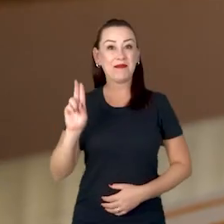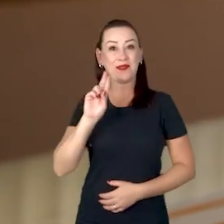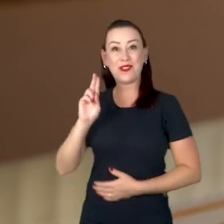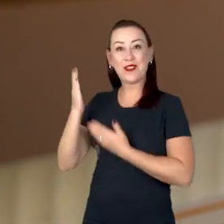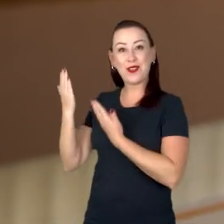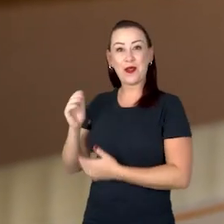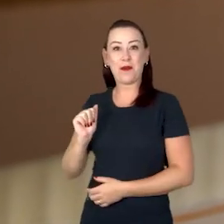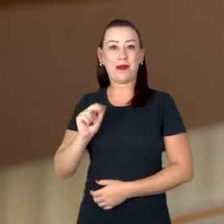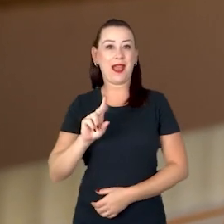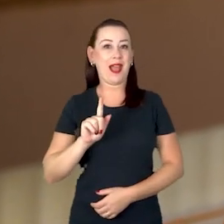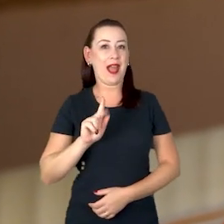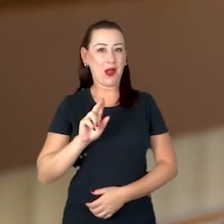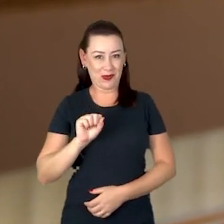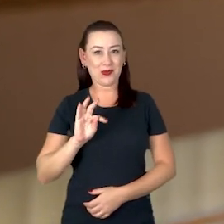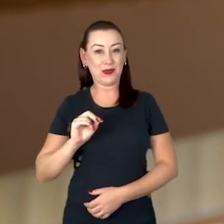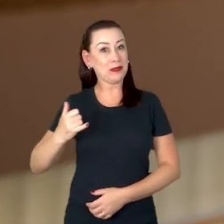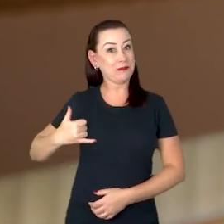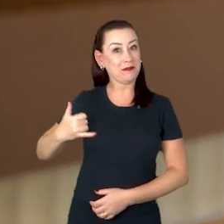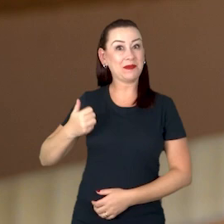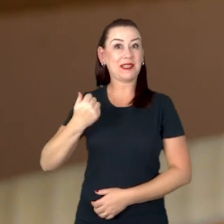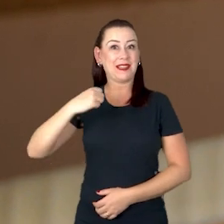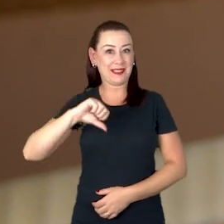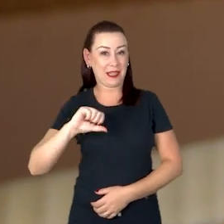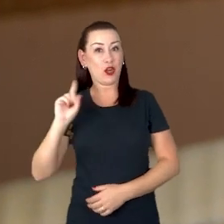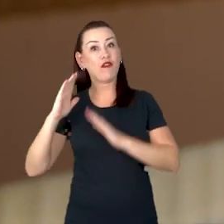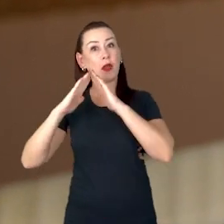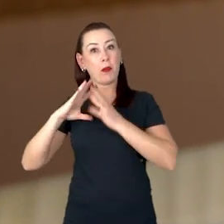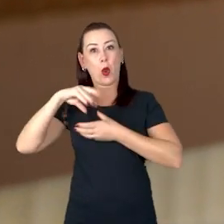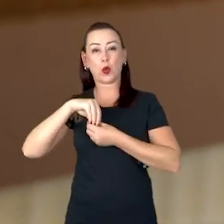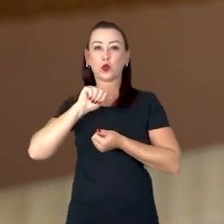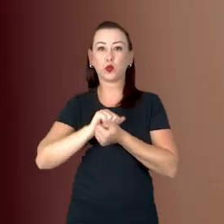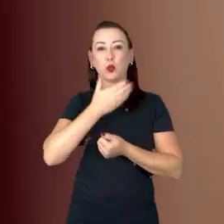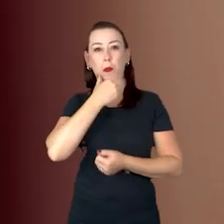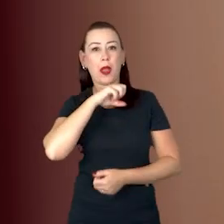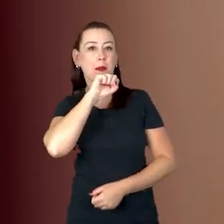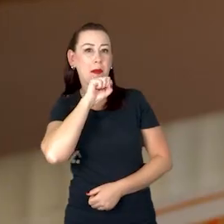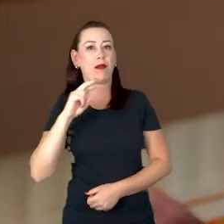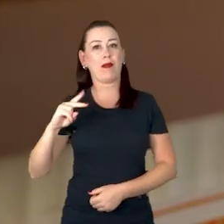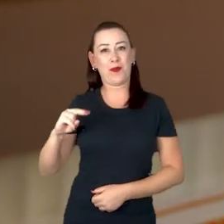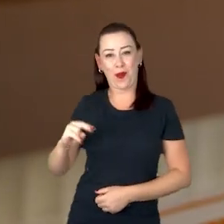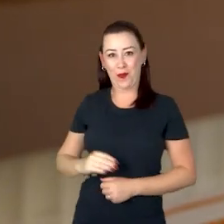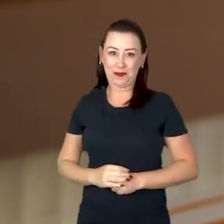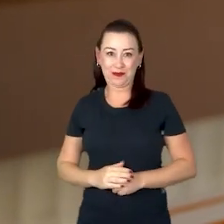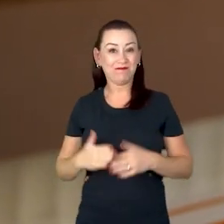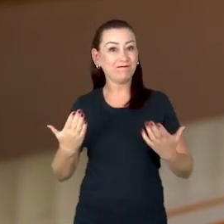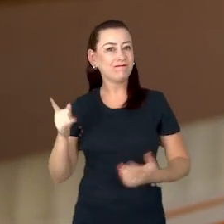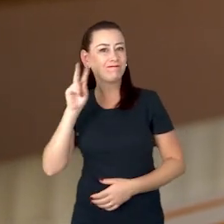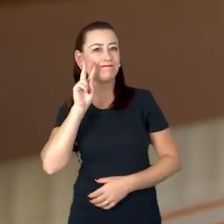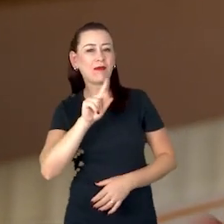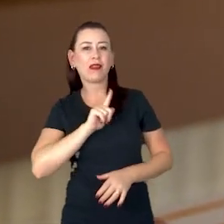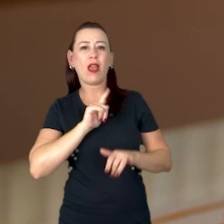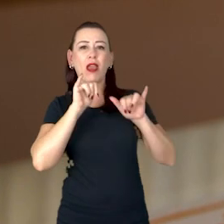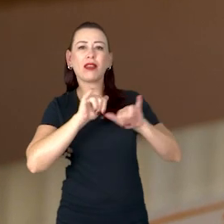Meu nome é Augusto César, eu tenho 19 anos, moro com meus pais e meus irmãos. Eu conheci o Trilha de Futuro por meio